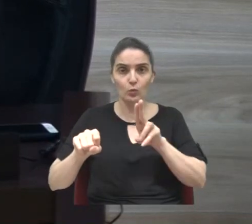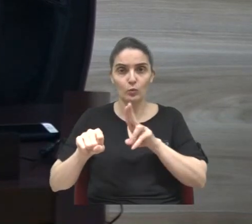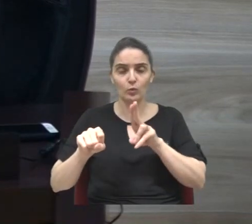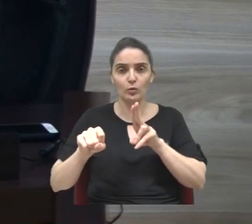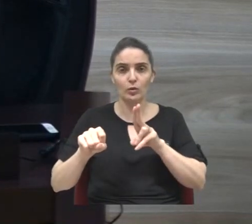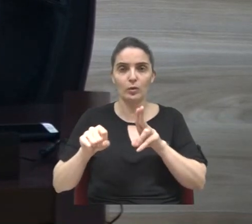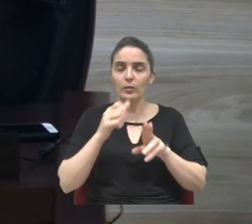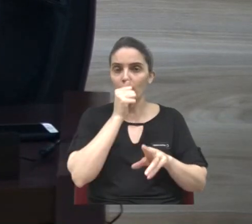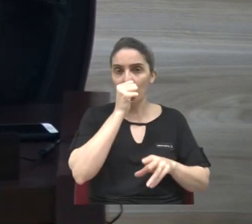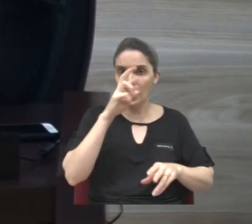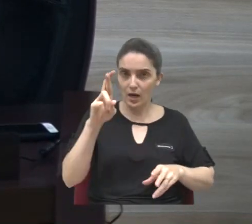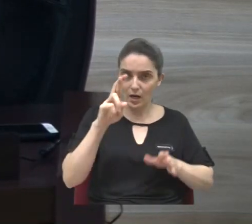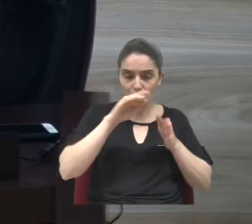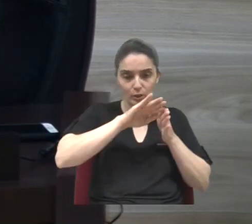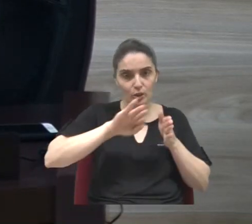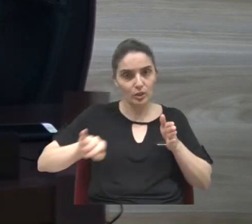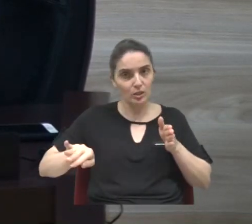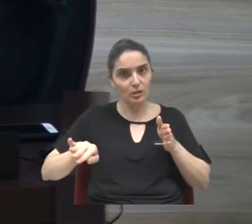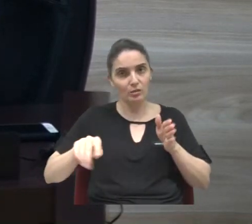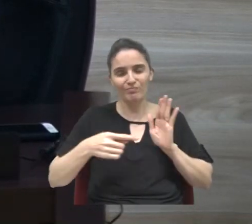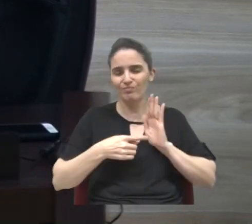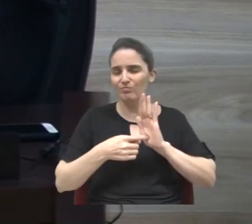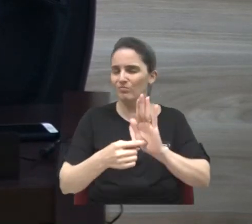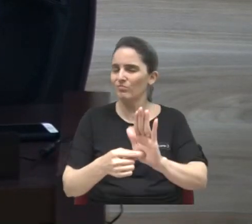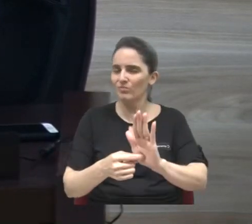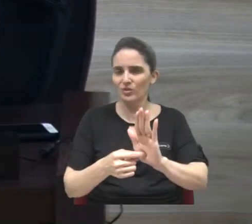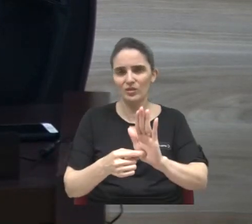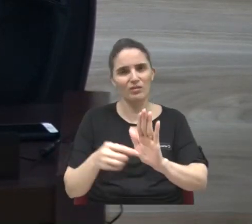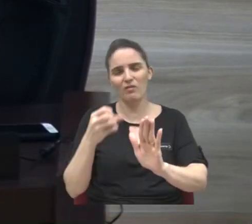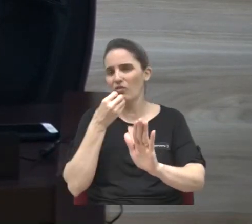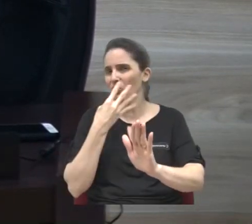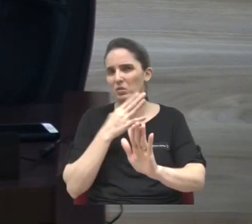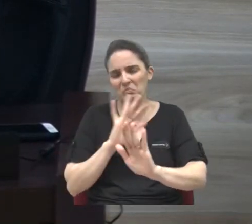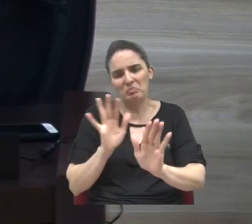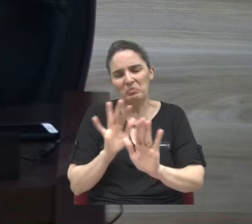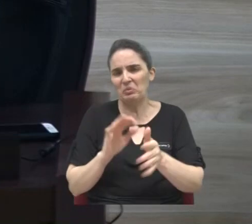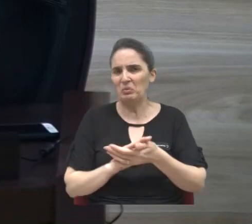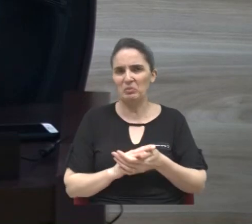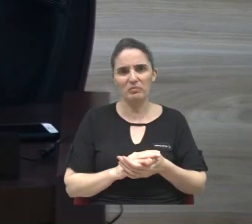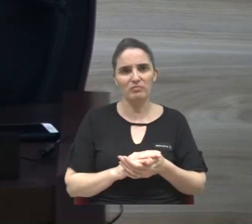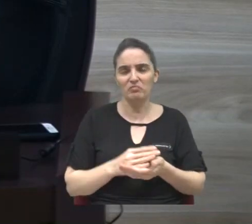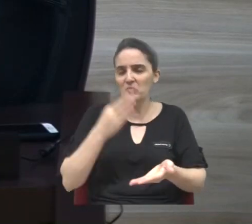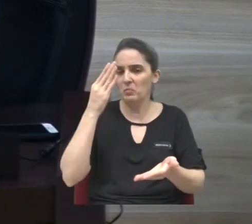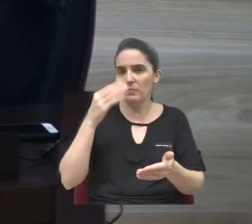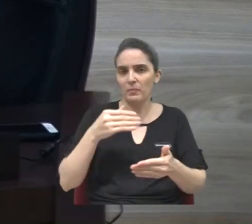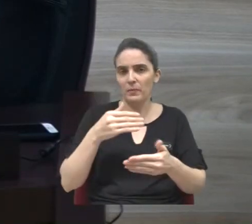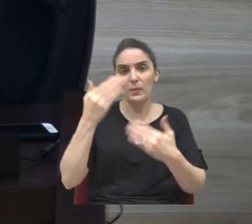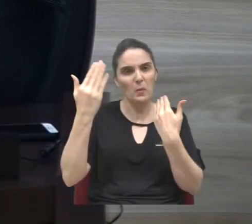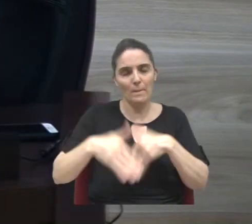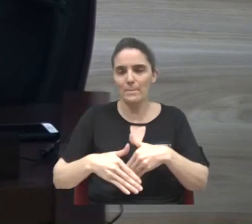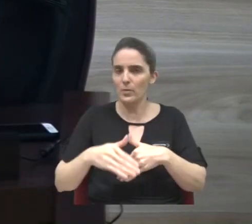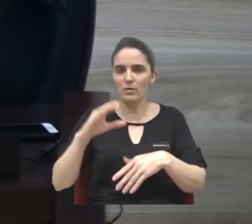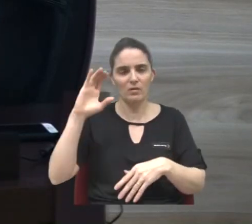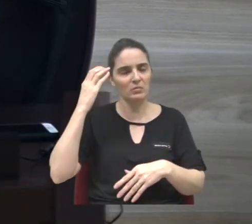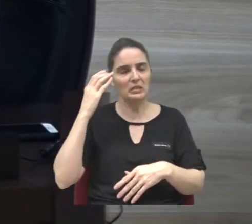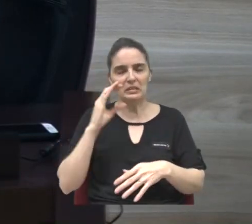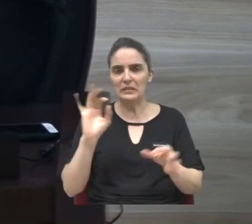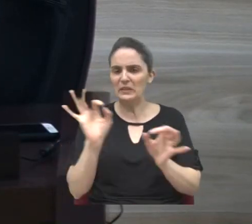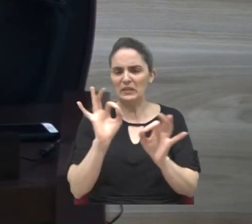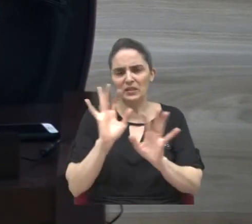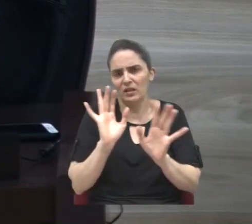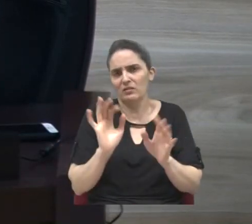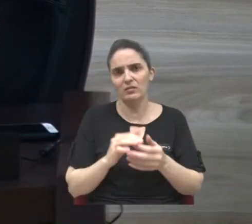ar não demonstram existir evidência científica do funcionamento deste equipamento. Relata